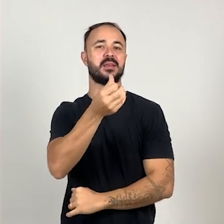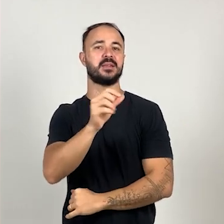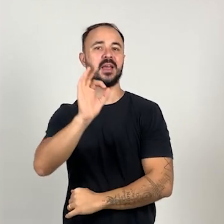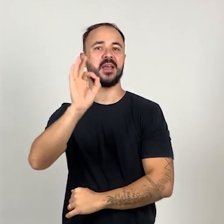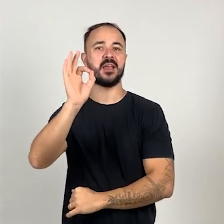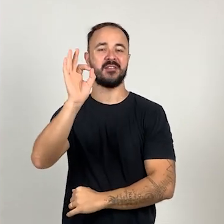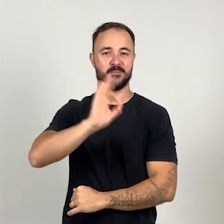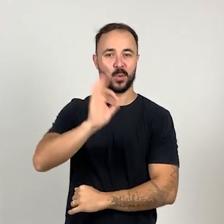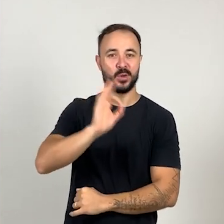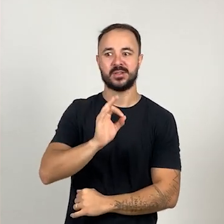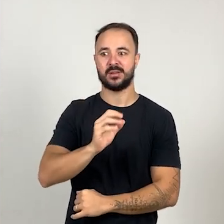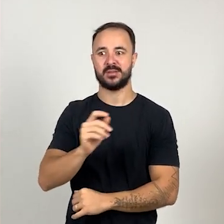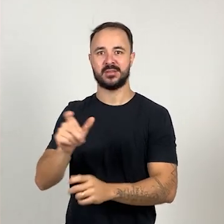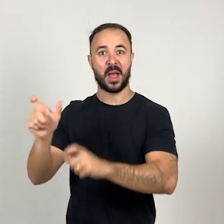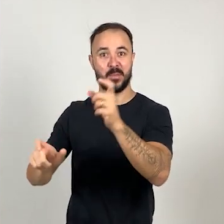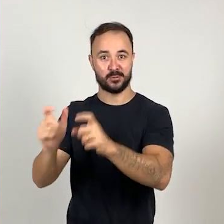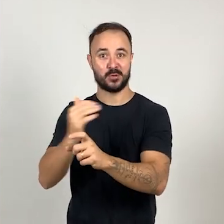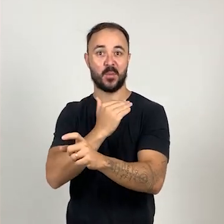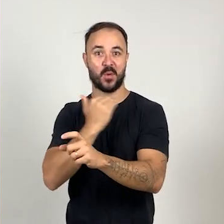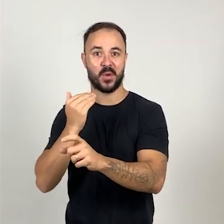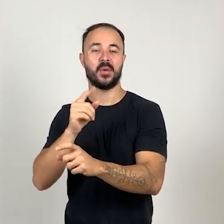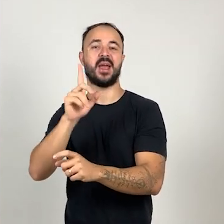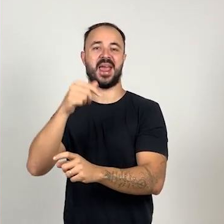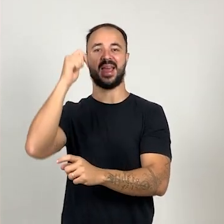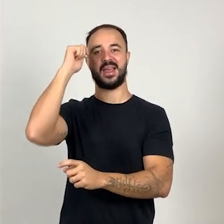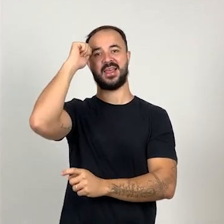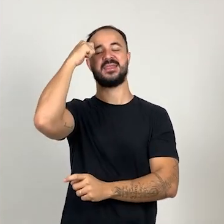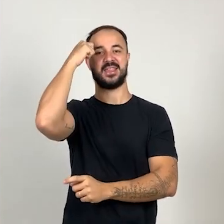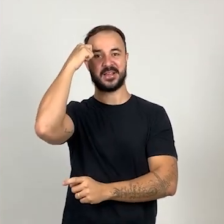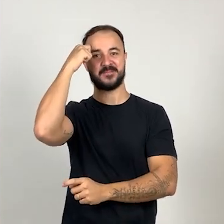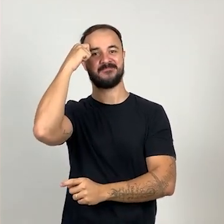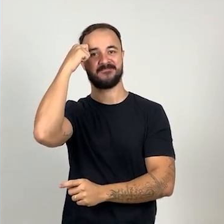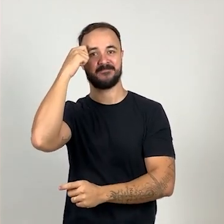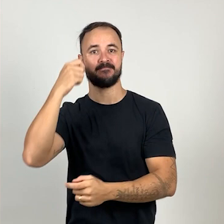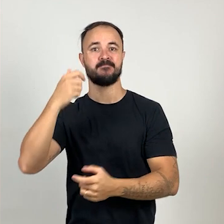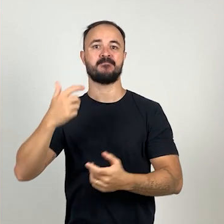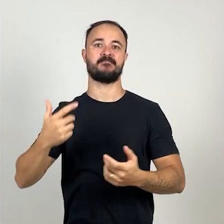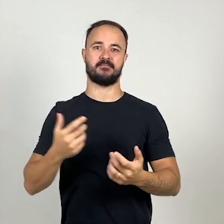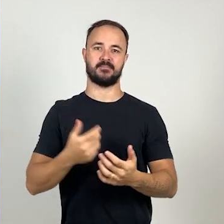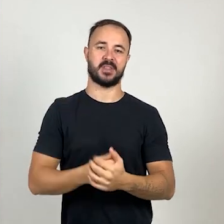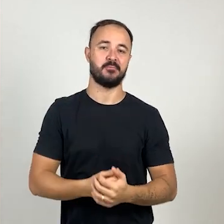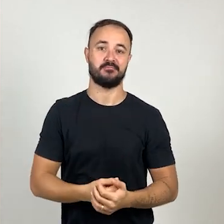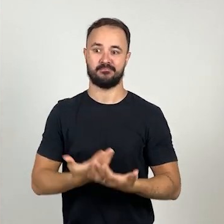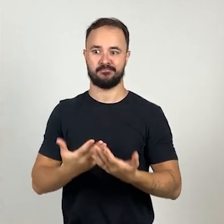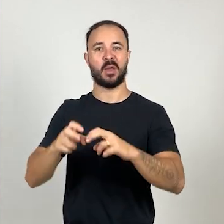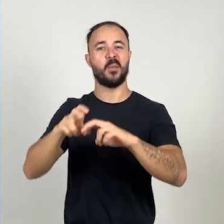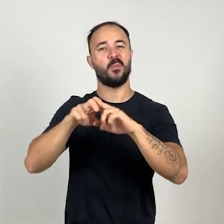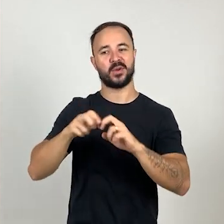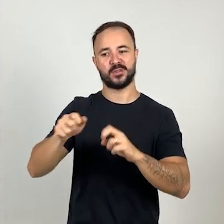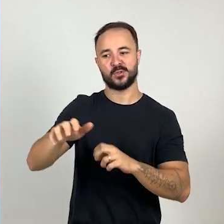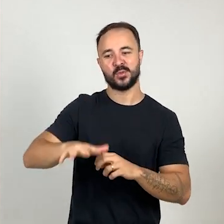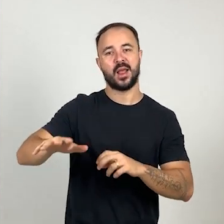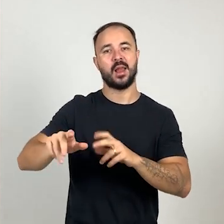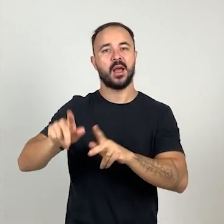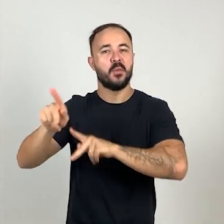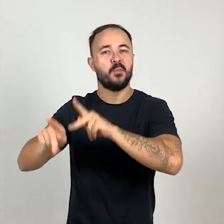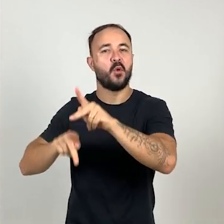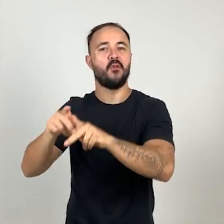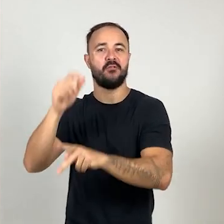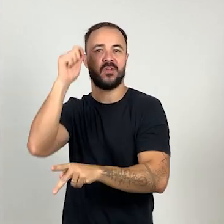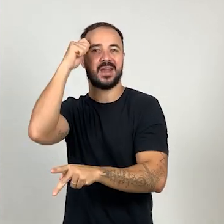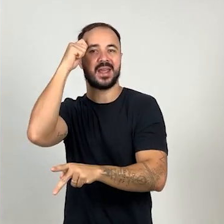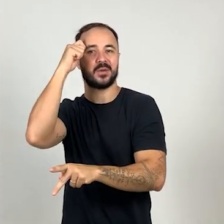76,5% dos mortos eram negros. O documento diz que os negros são o principal grupo vitimizado pela